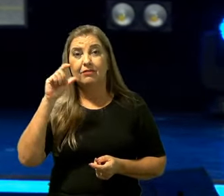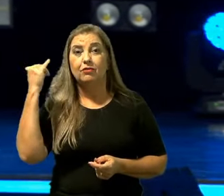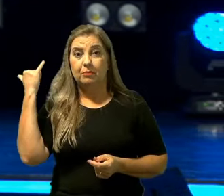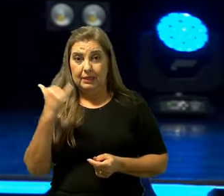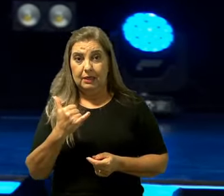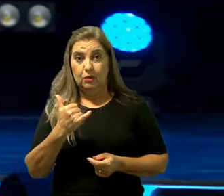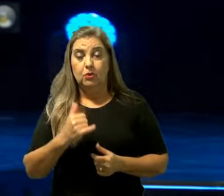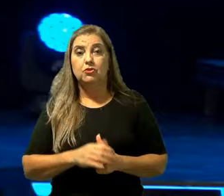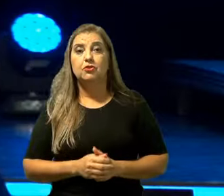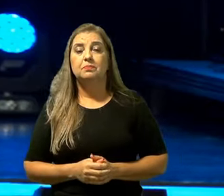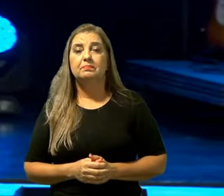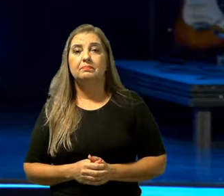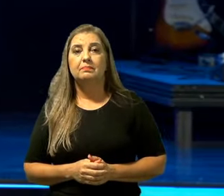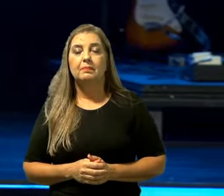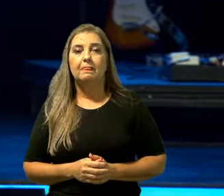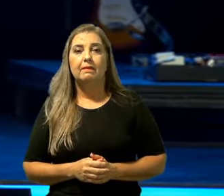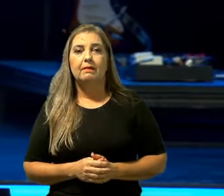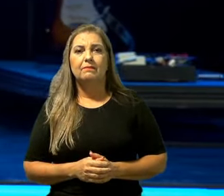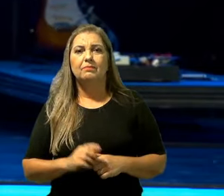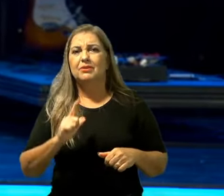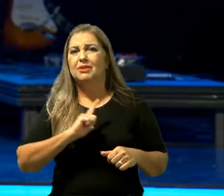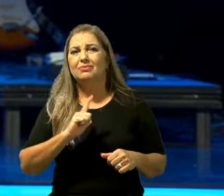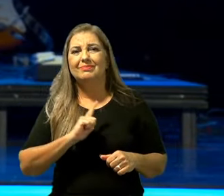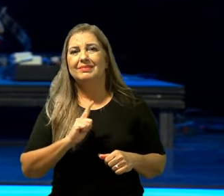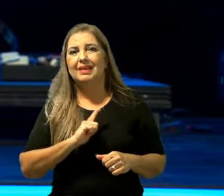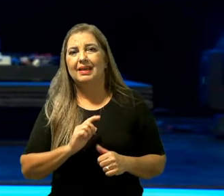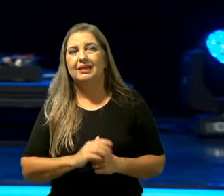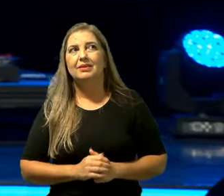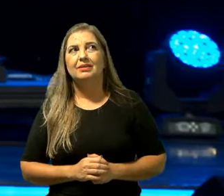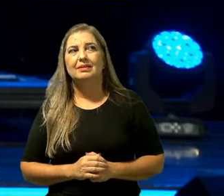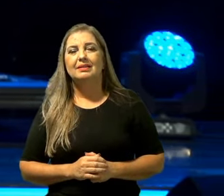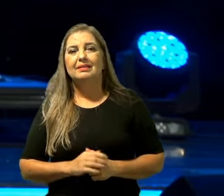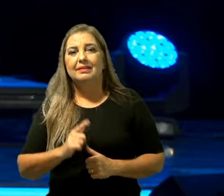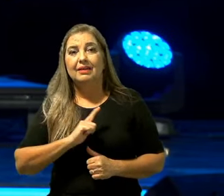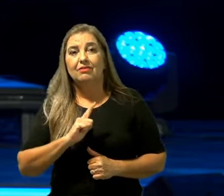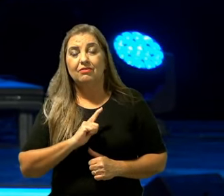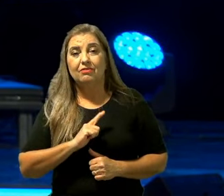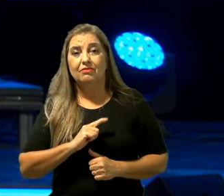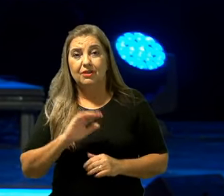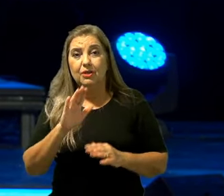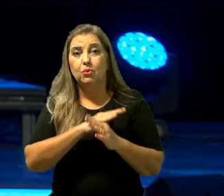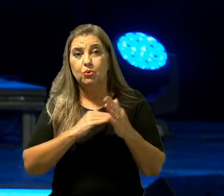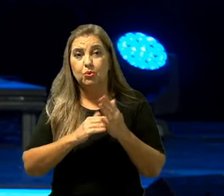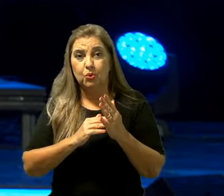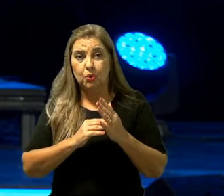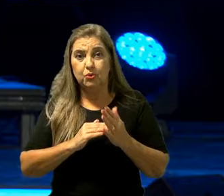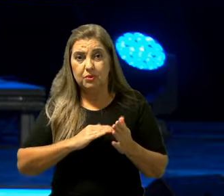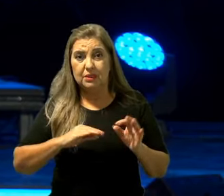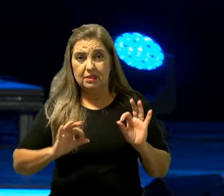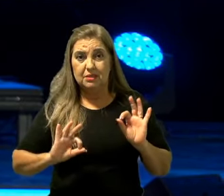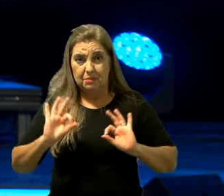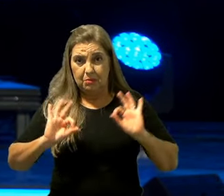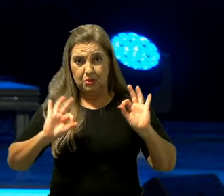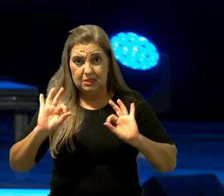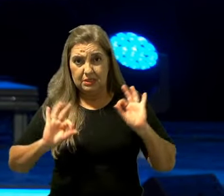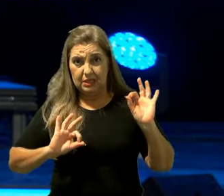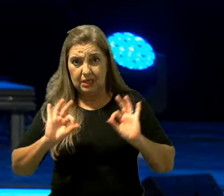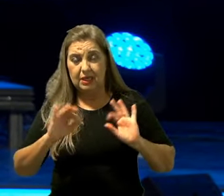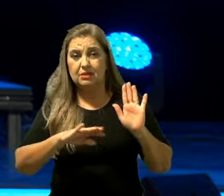hoje, não existe coincidência, né? Mas tem a ver com todo esse processo que nós passamos nessa...